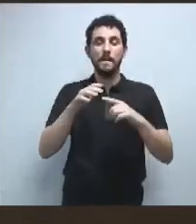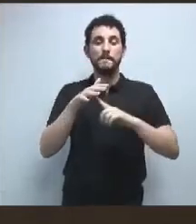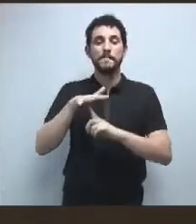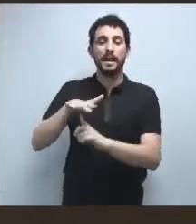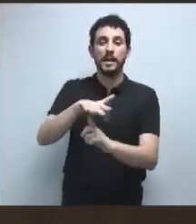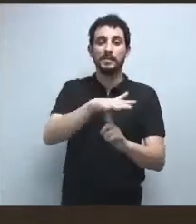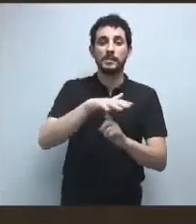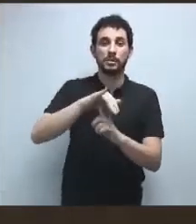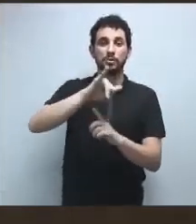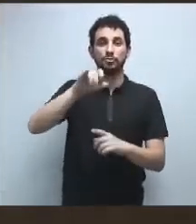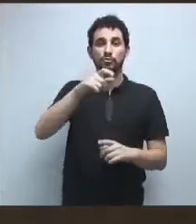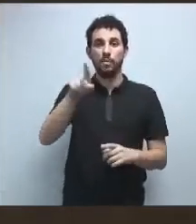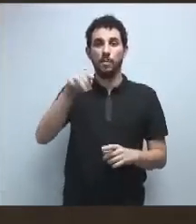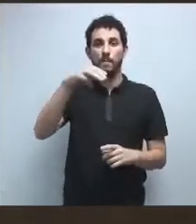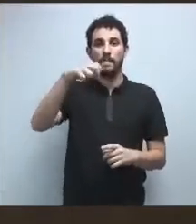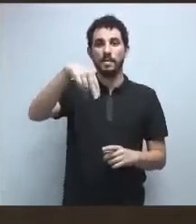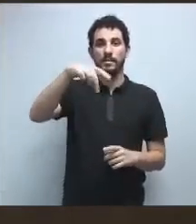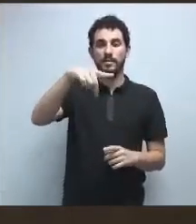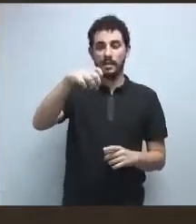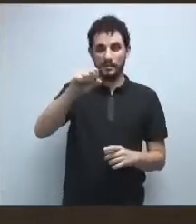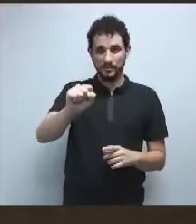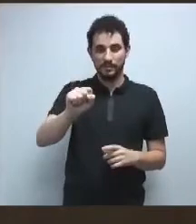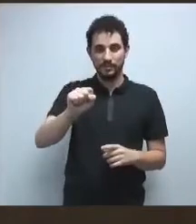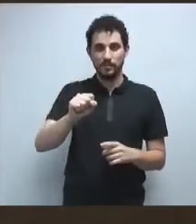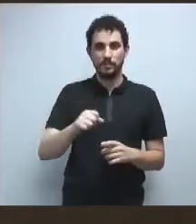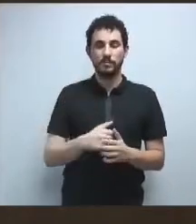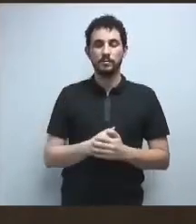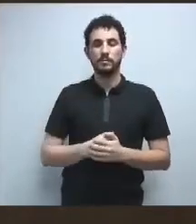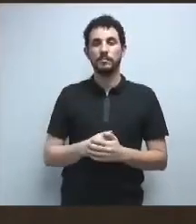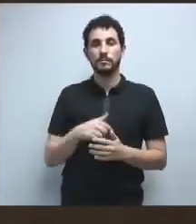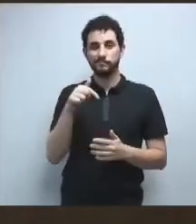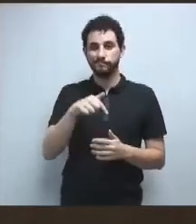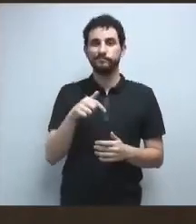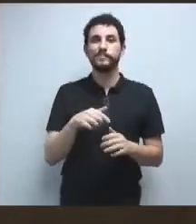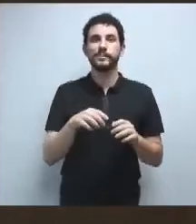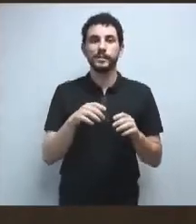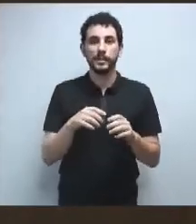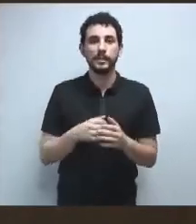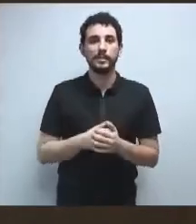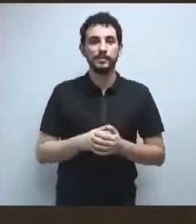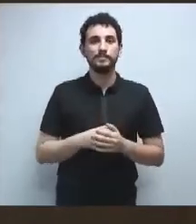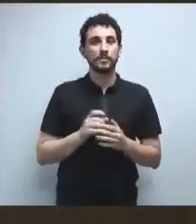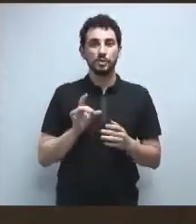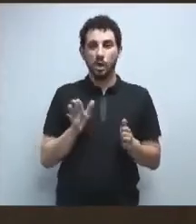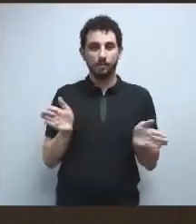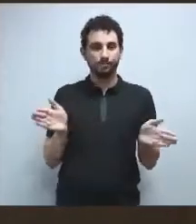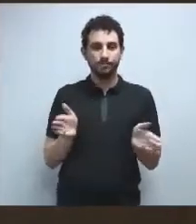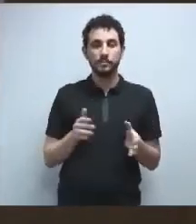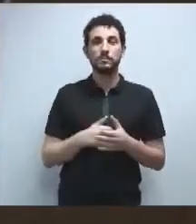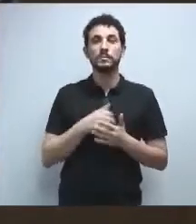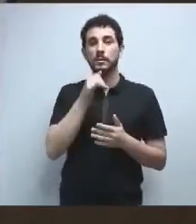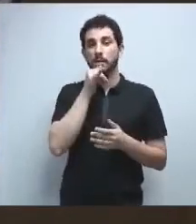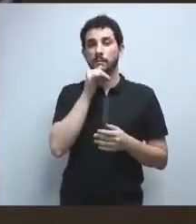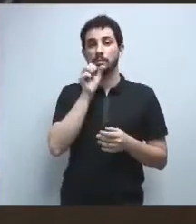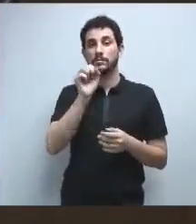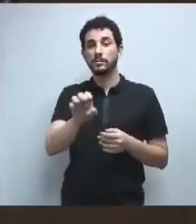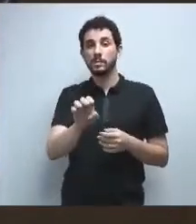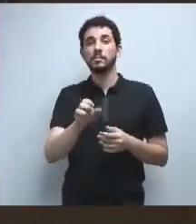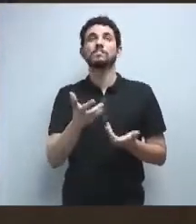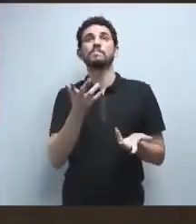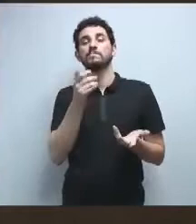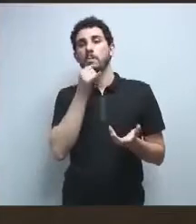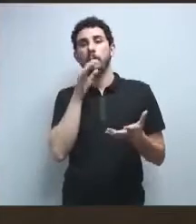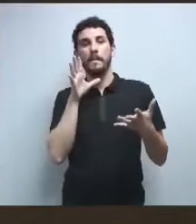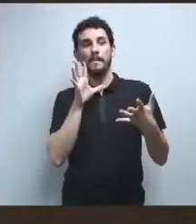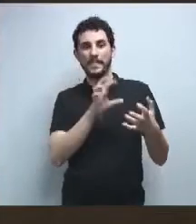era essa estrutura do ministério público se havia uma briga com juízes e era mais